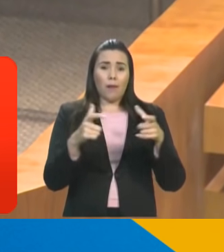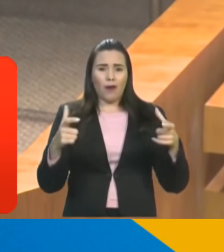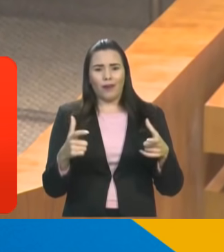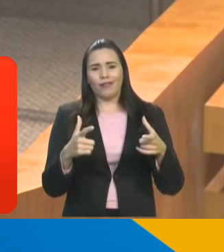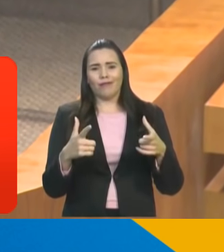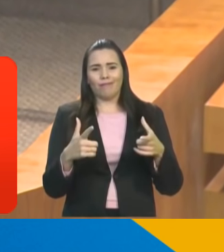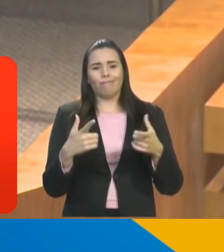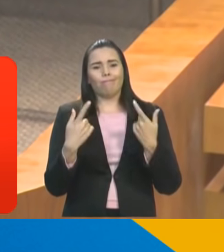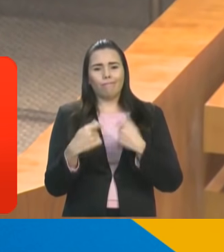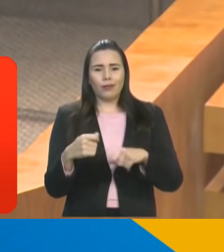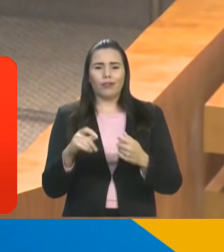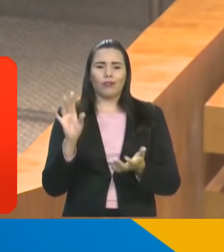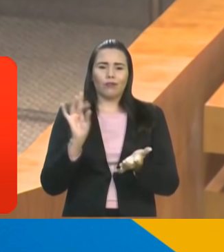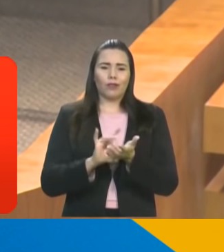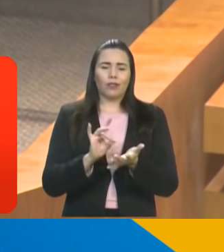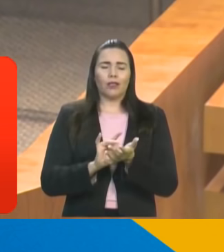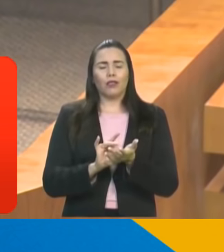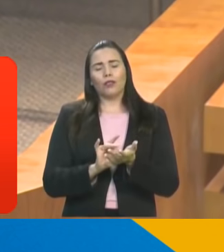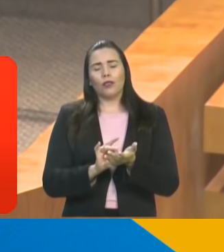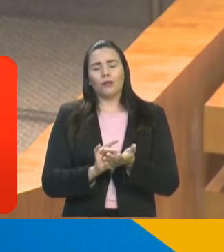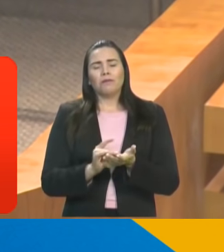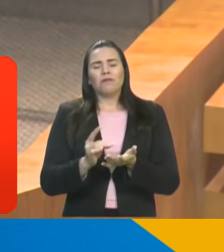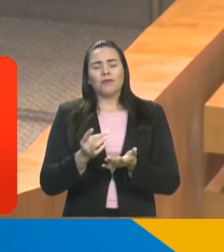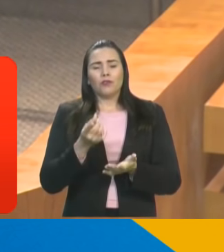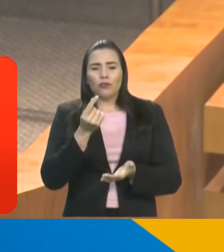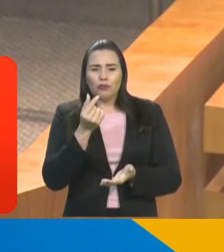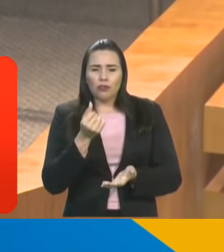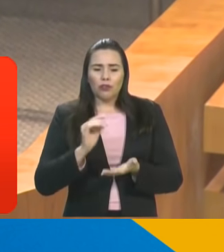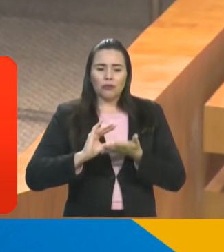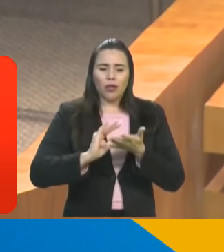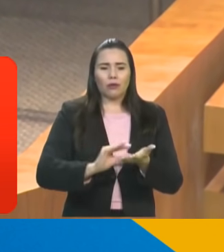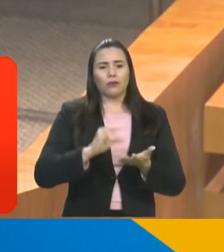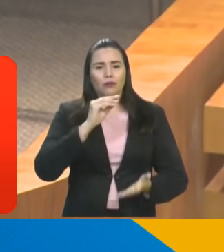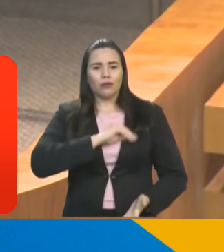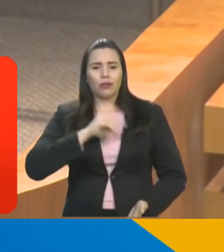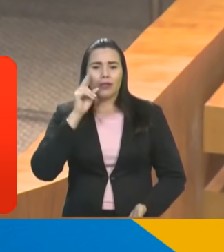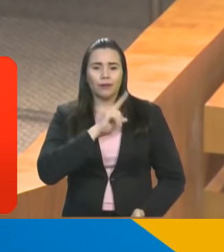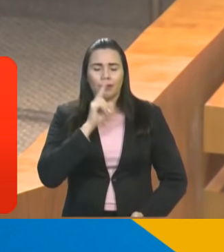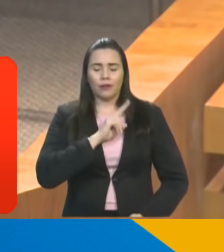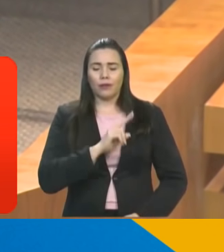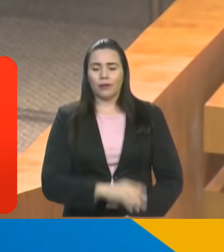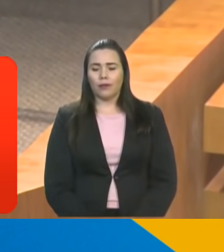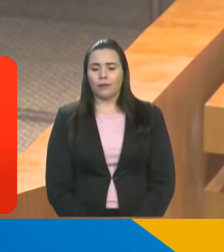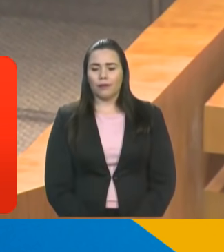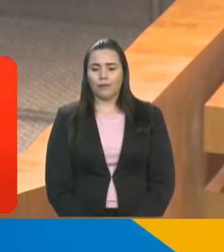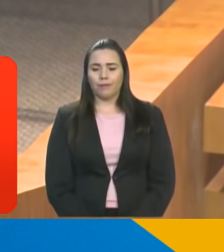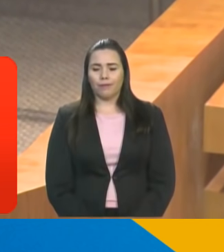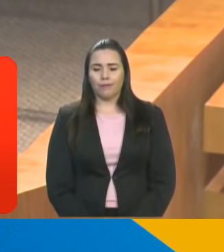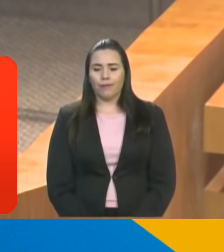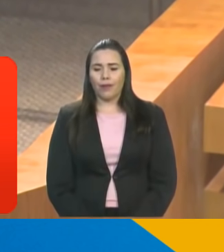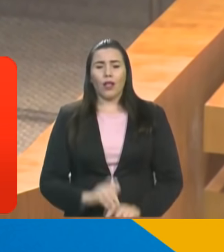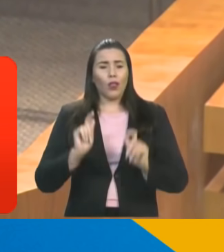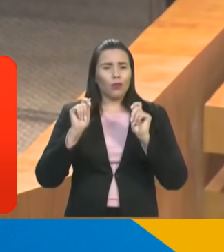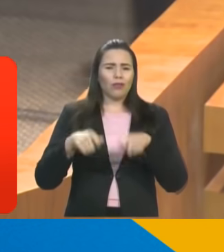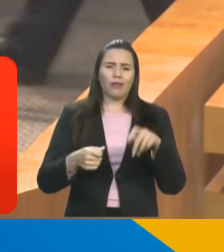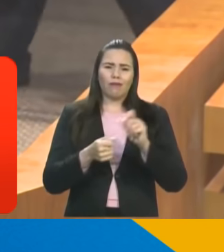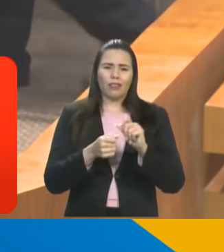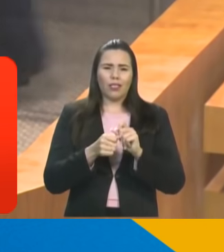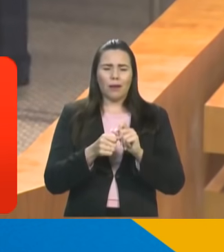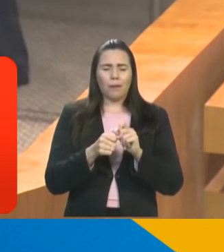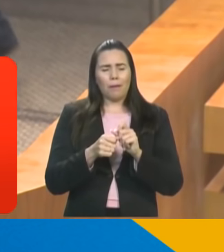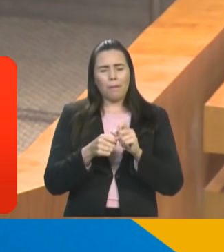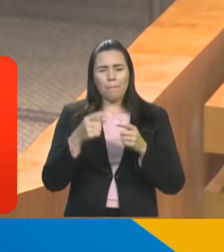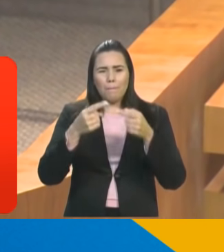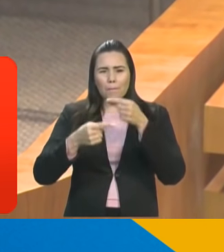E aí, para atender alguns e não atender outros, não existe como fazer uma política pública que não seja